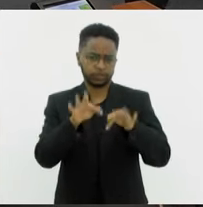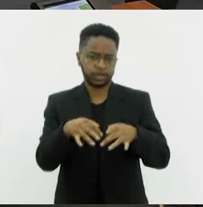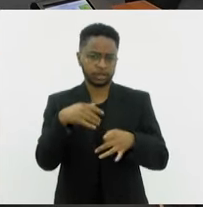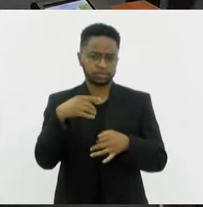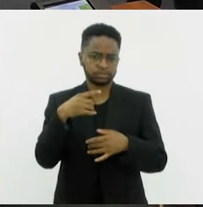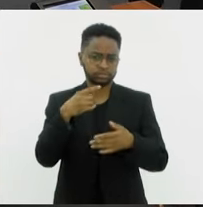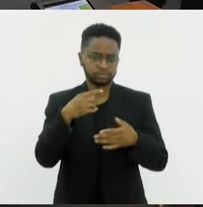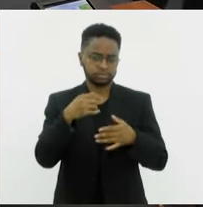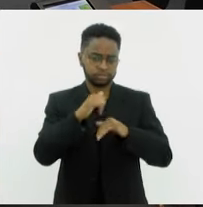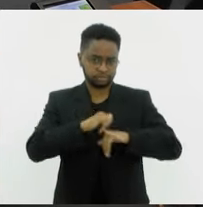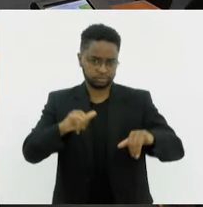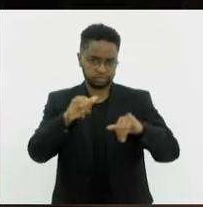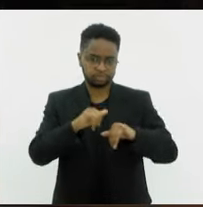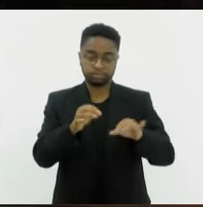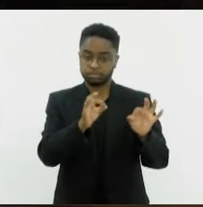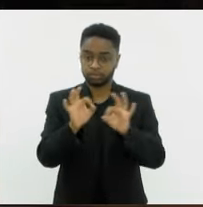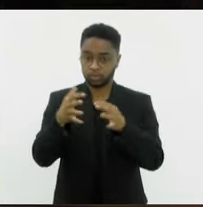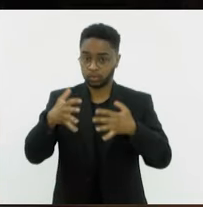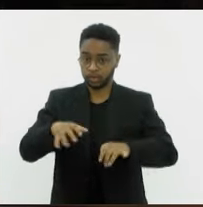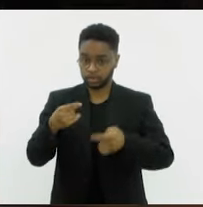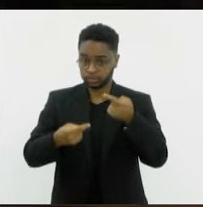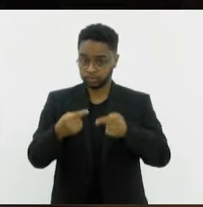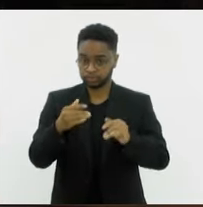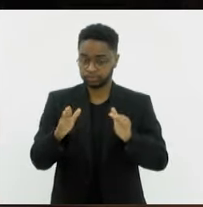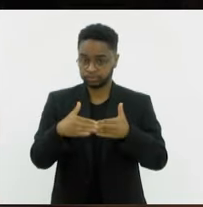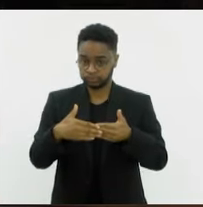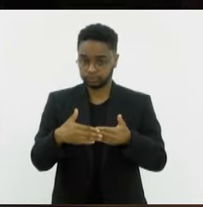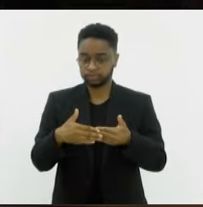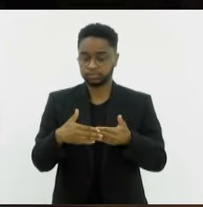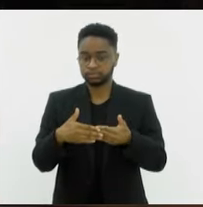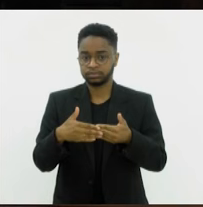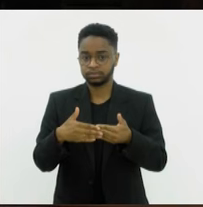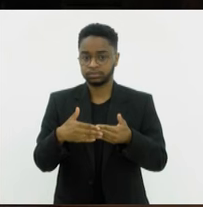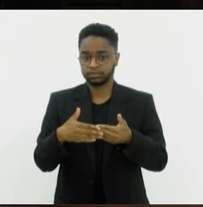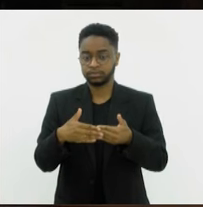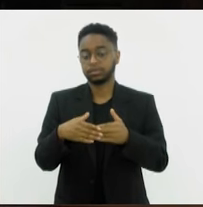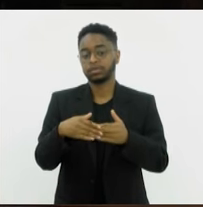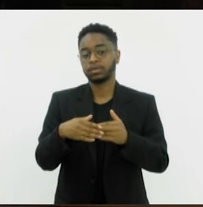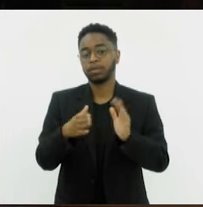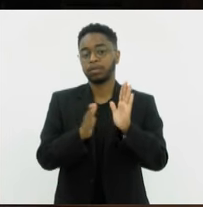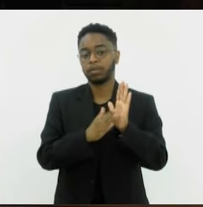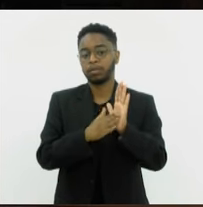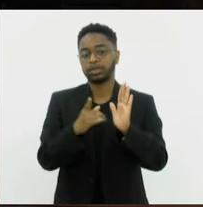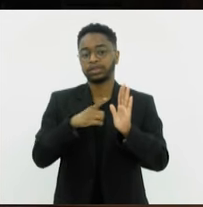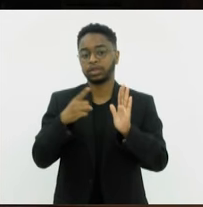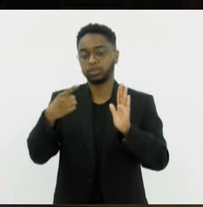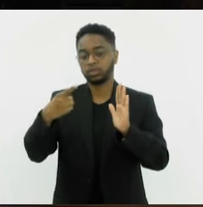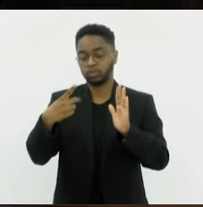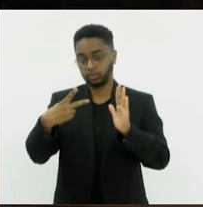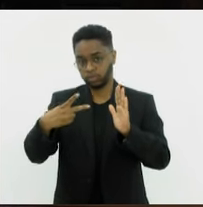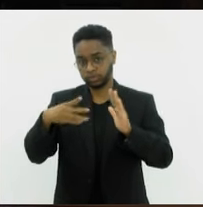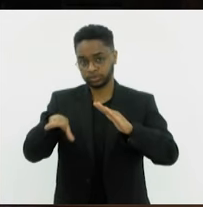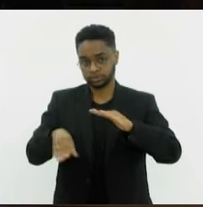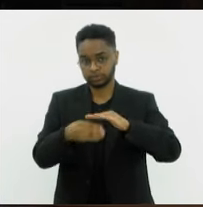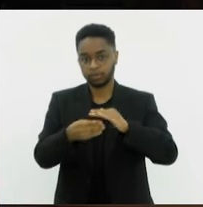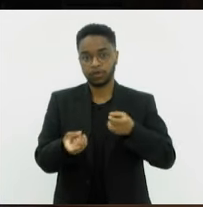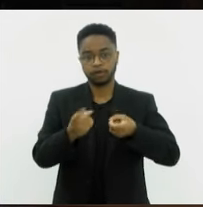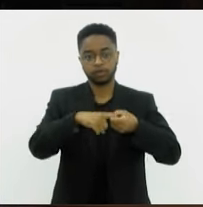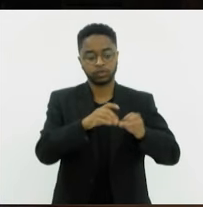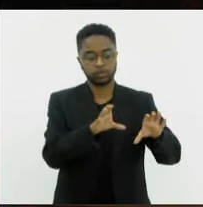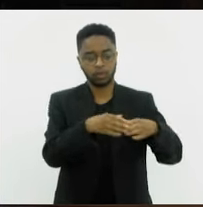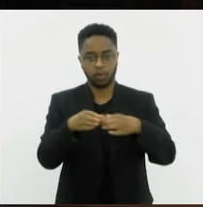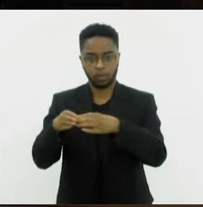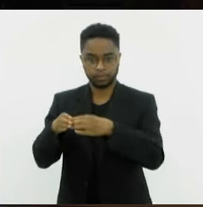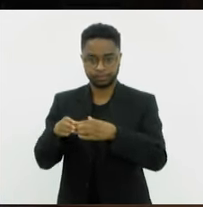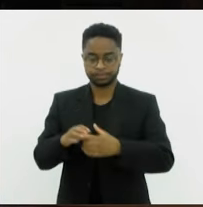deputada. Não havendo mais quem queira discutir, encerrada a discussão. A presente proposta recebeu 2 emendas e retorna às comissões.